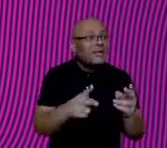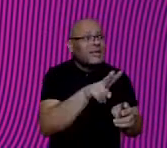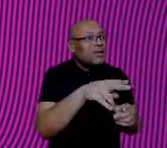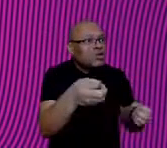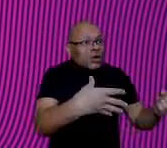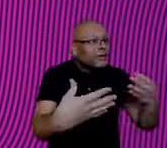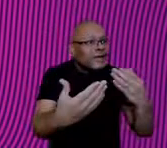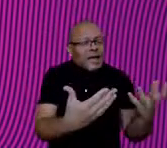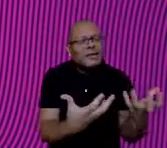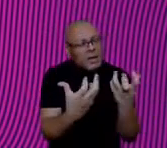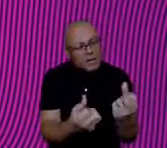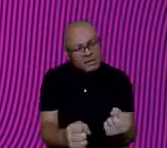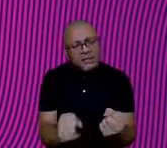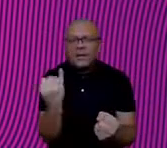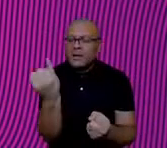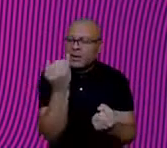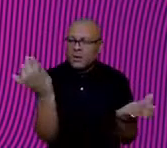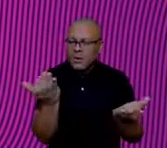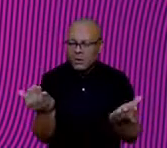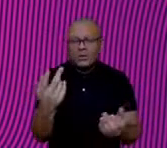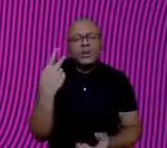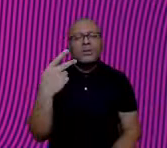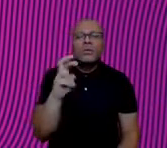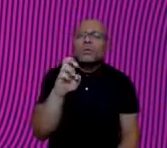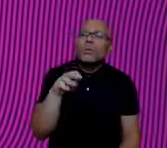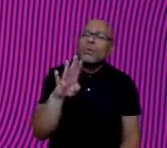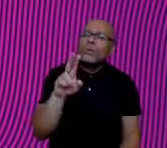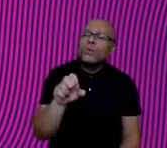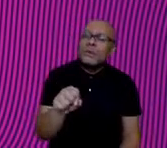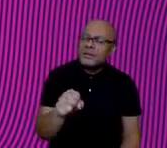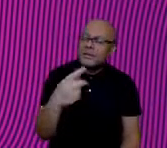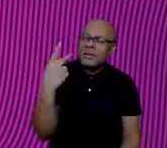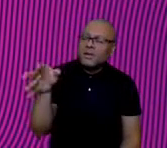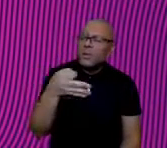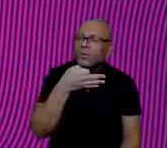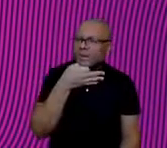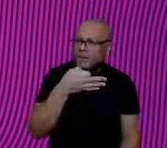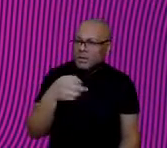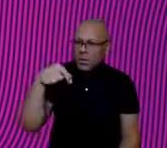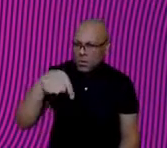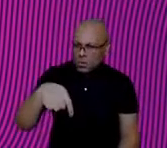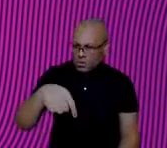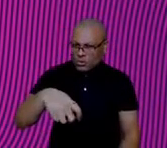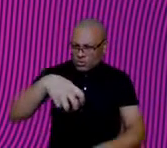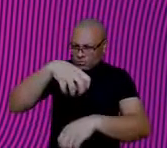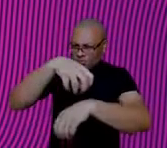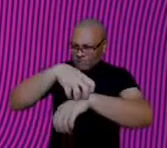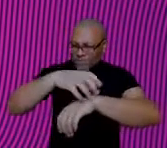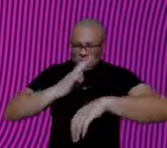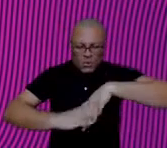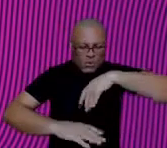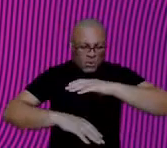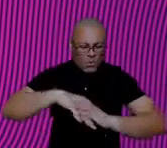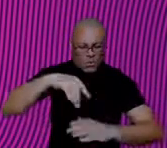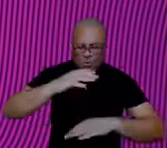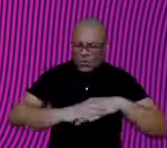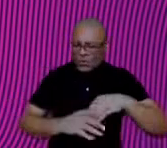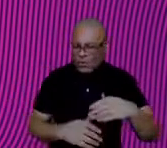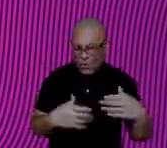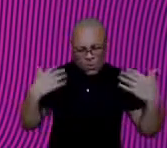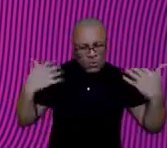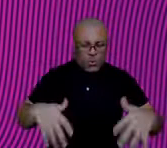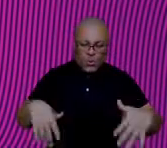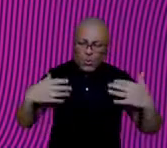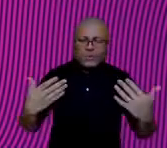Então, Rubens, o que que hoje, olhando para um centro de excelência, o que que a gente